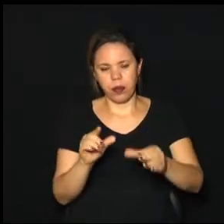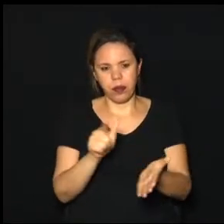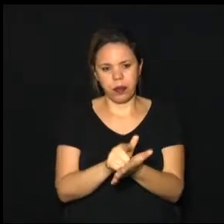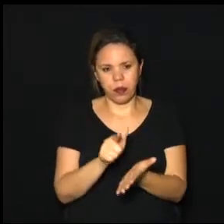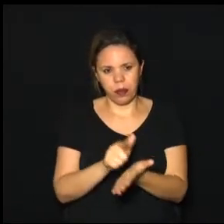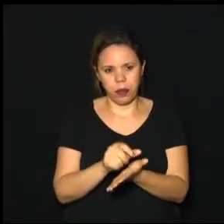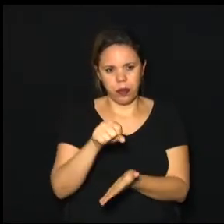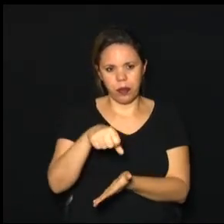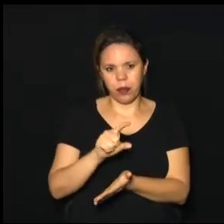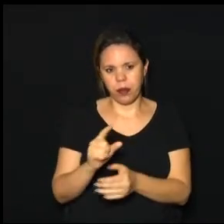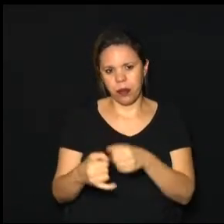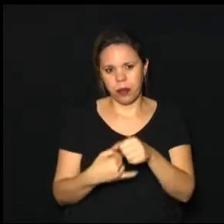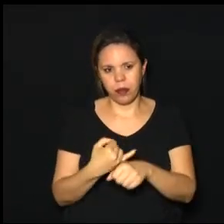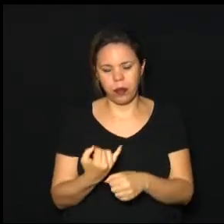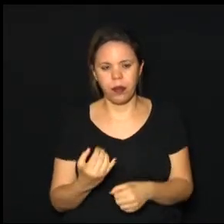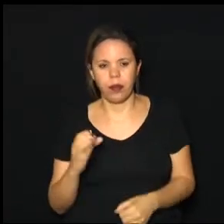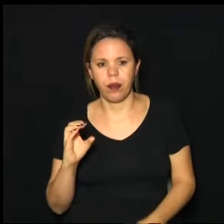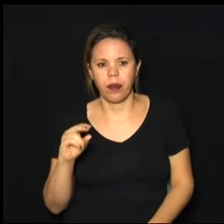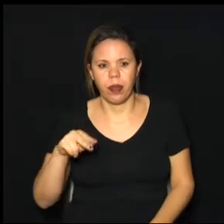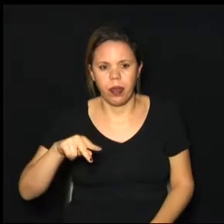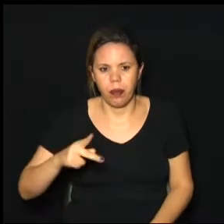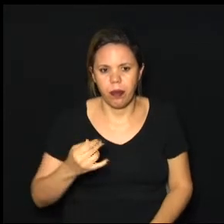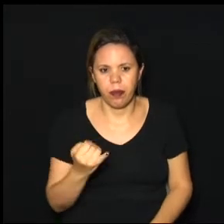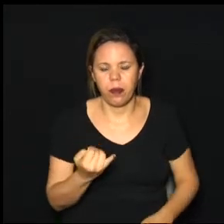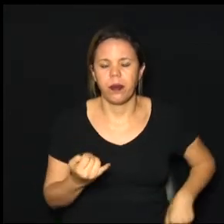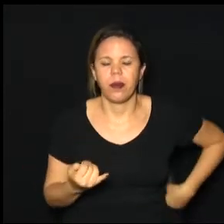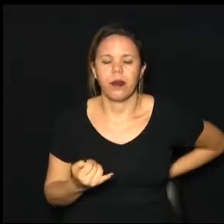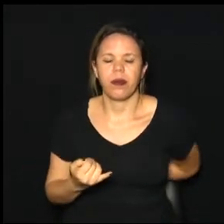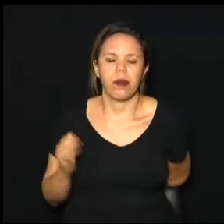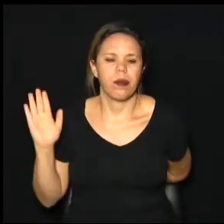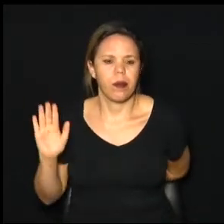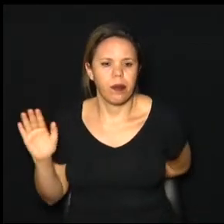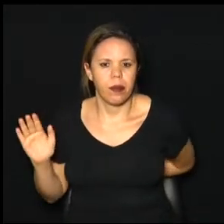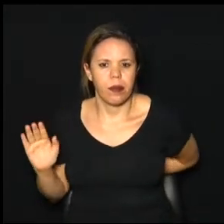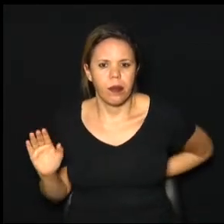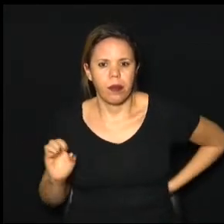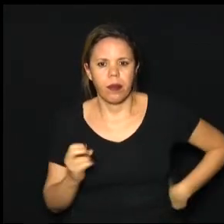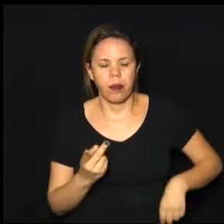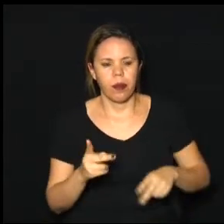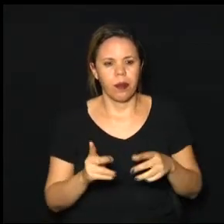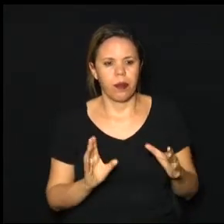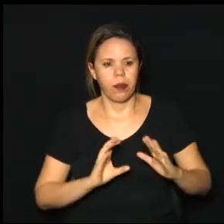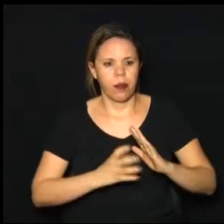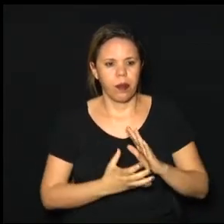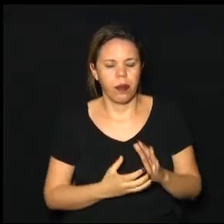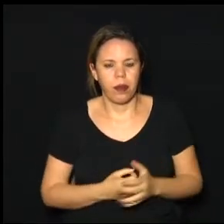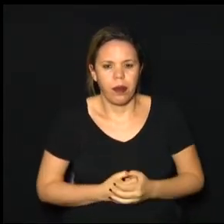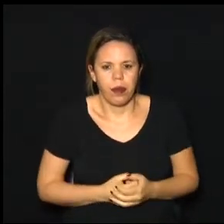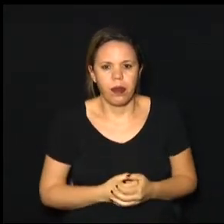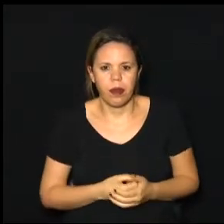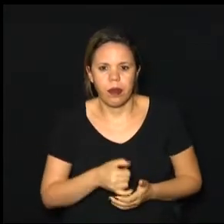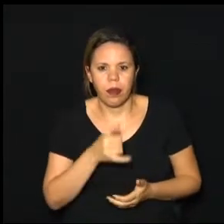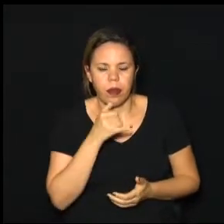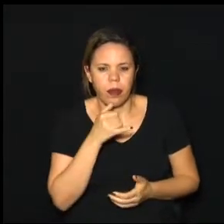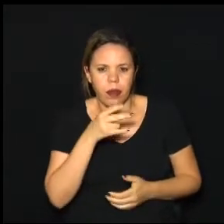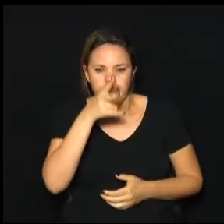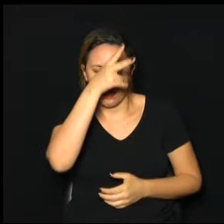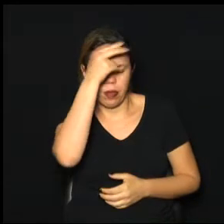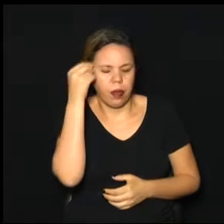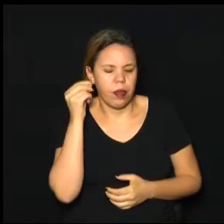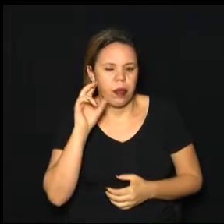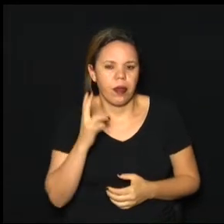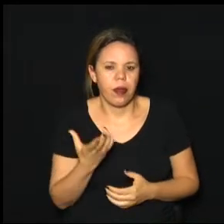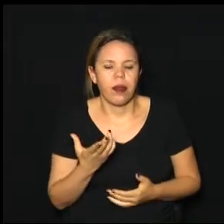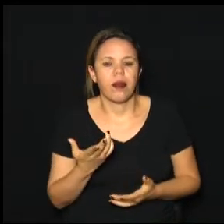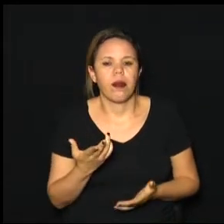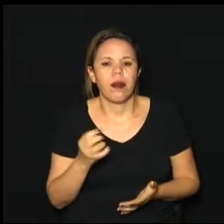não, o CNPJ do candidato ou da coligação, se for candidato a prefeito. Vai